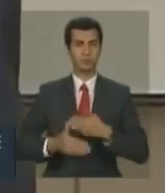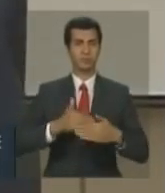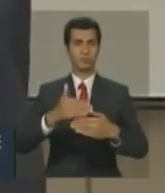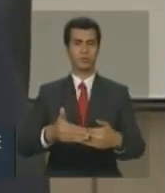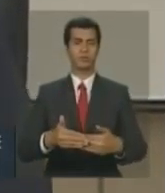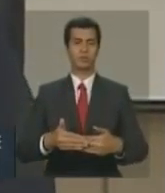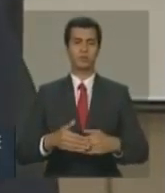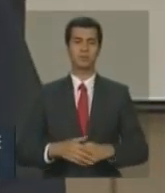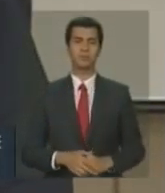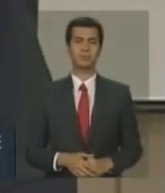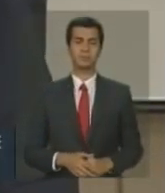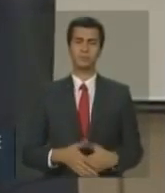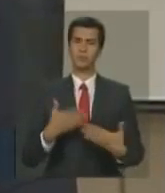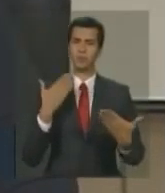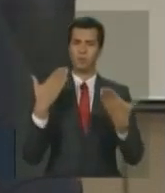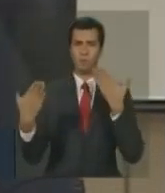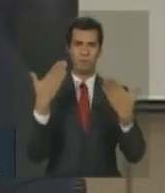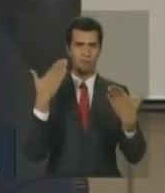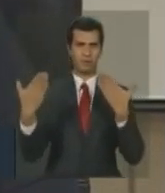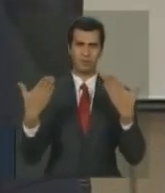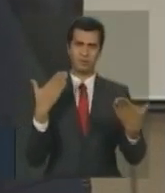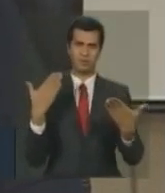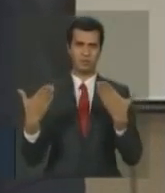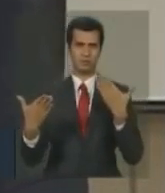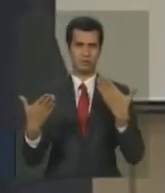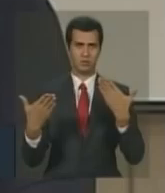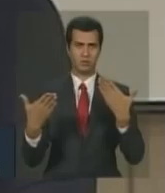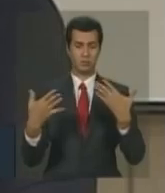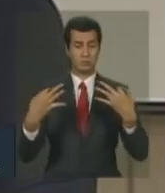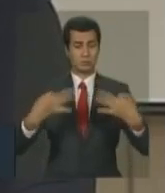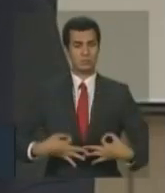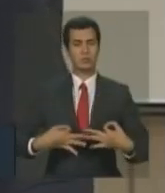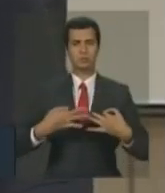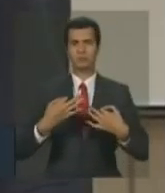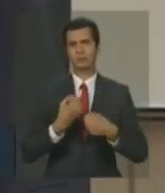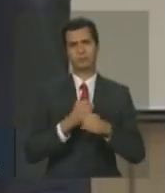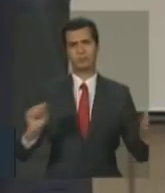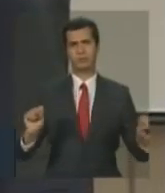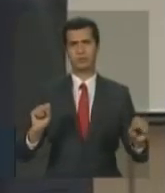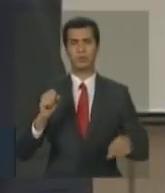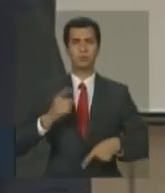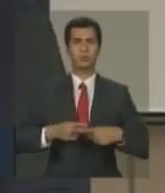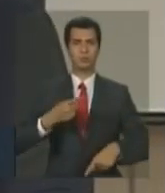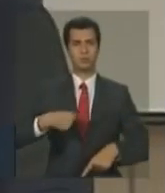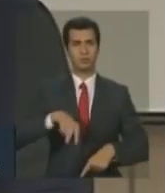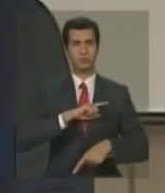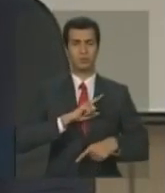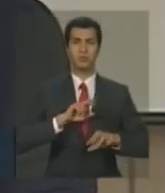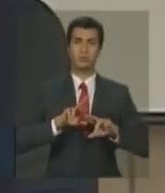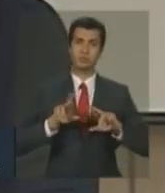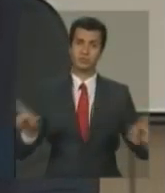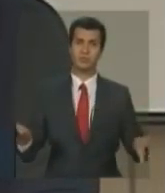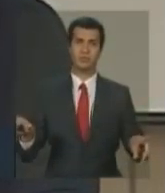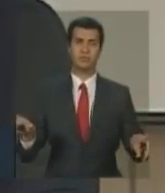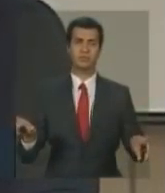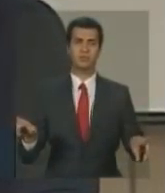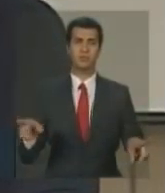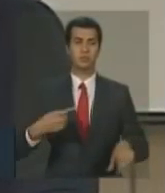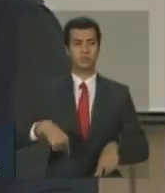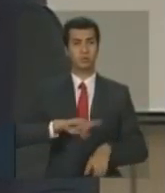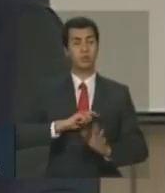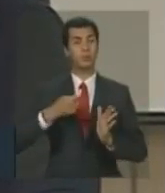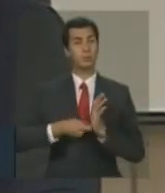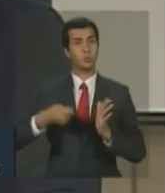comparação refinada, porque os avanços são em áreas muito diferentes. Há vários anos, nós pleiteamos junto ao